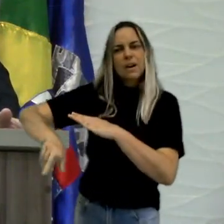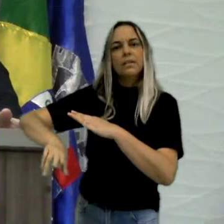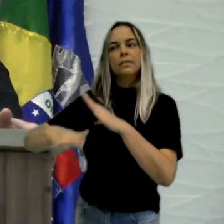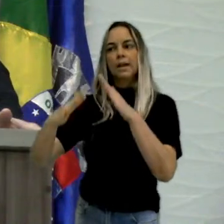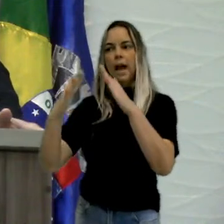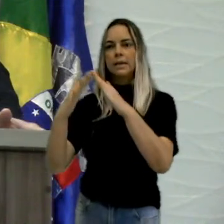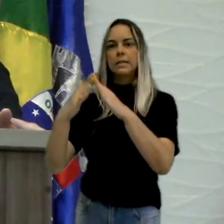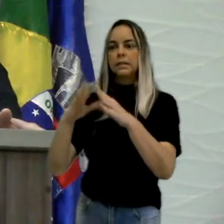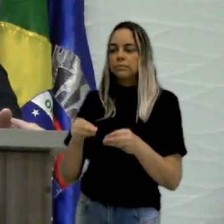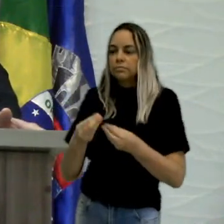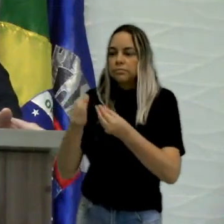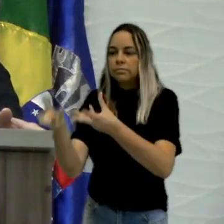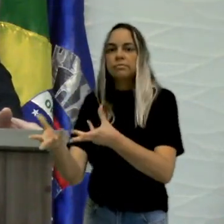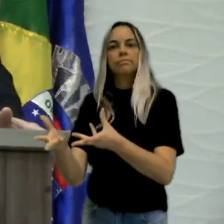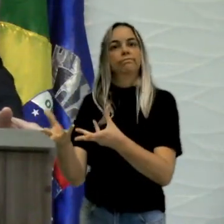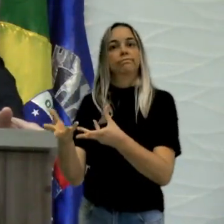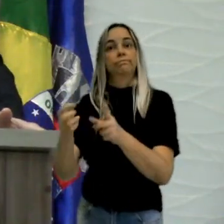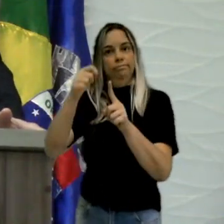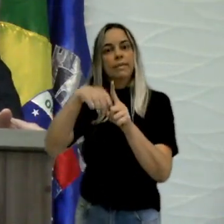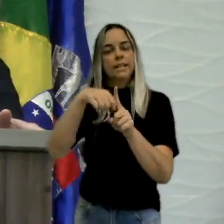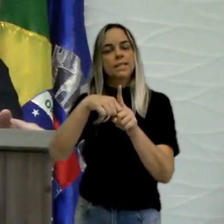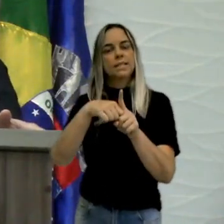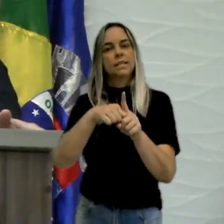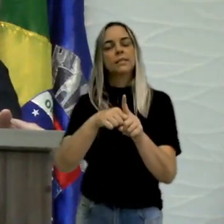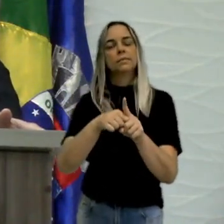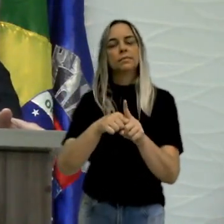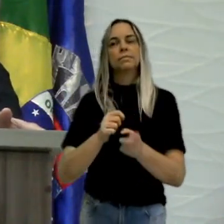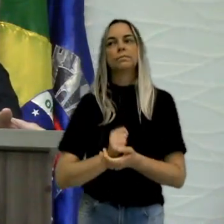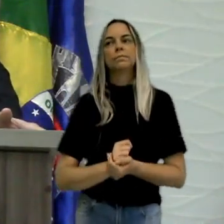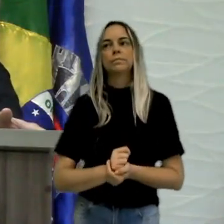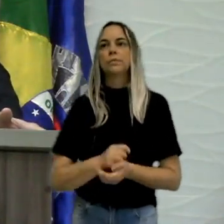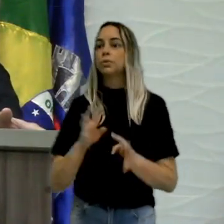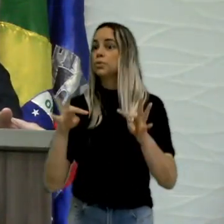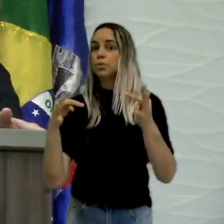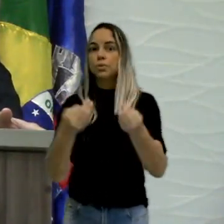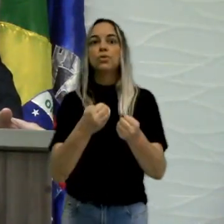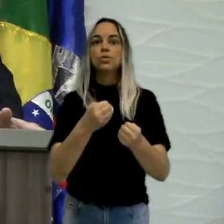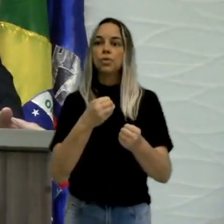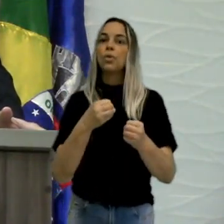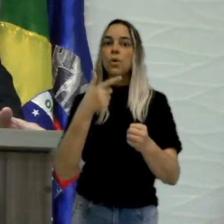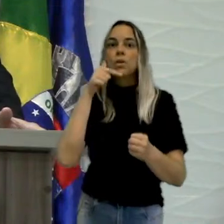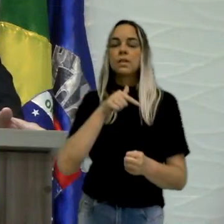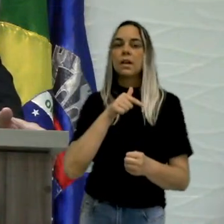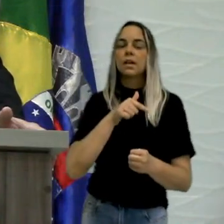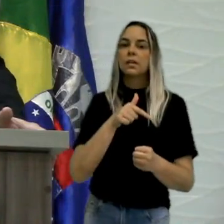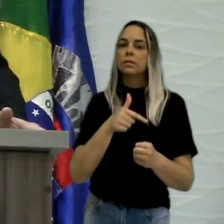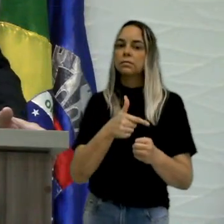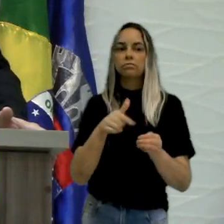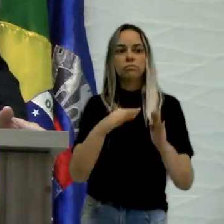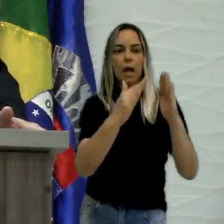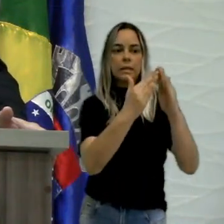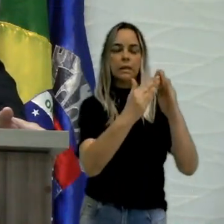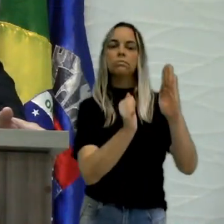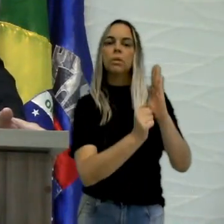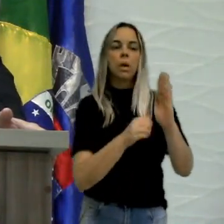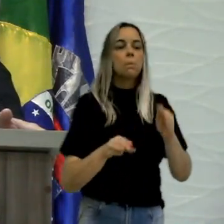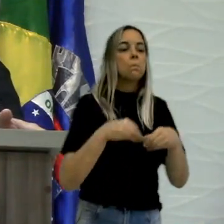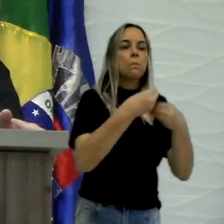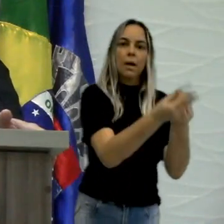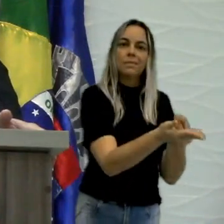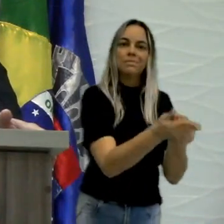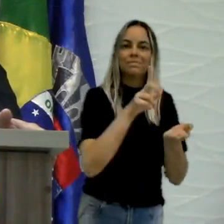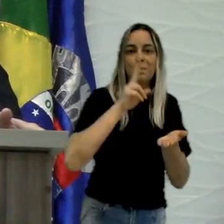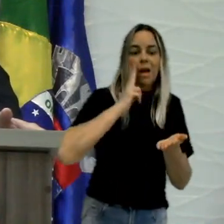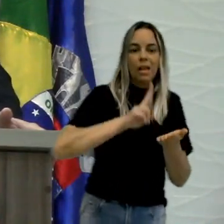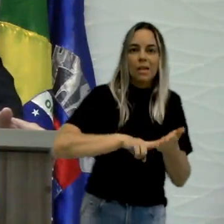e entregues no mesmo mês. Muitos aí recebem correspondência por 4 meses de atraso, porque os Correios não têm funcionários, porque São Bento não tinha